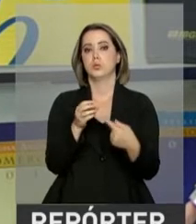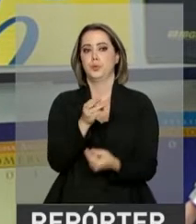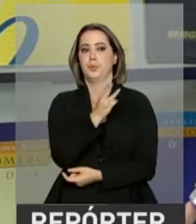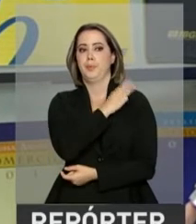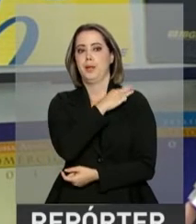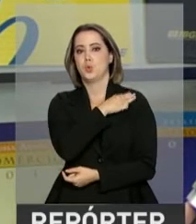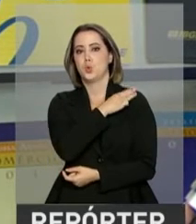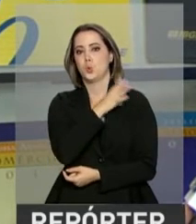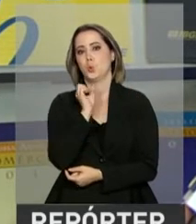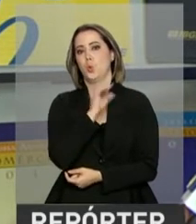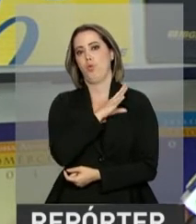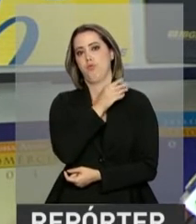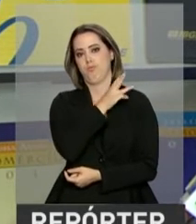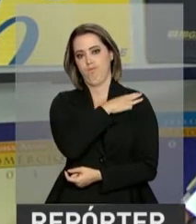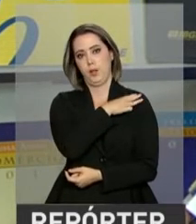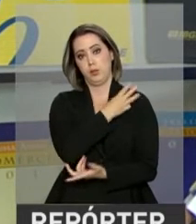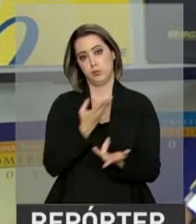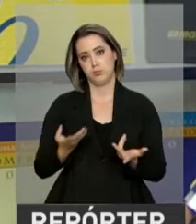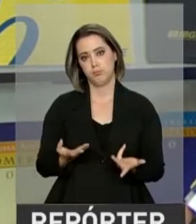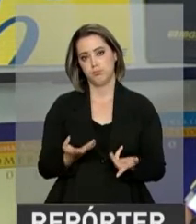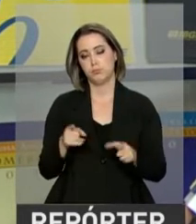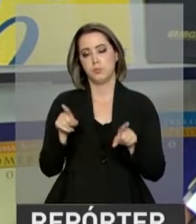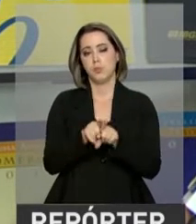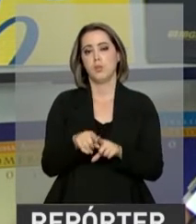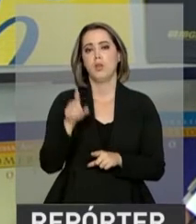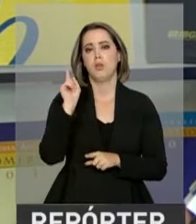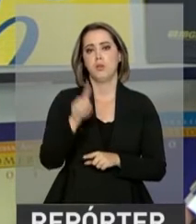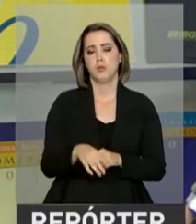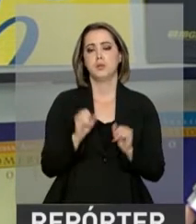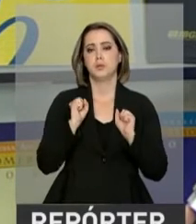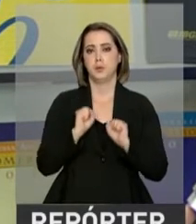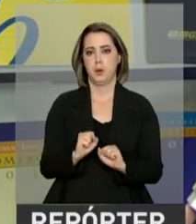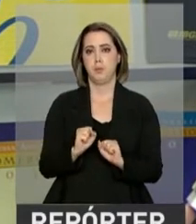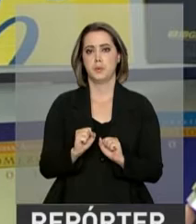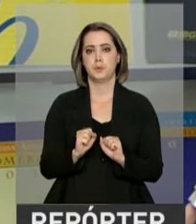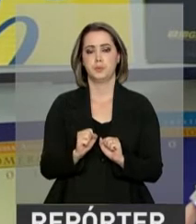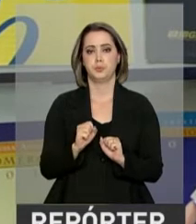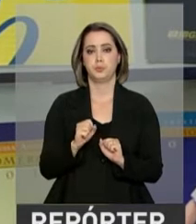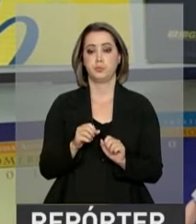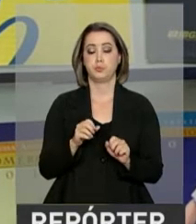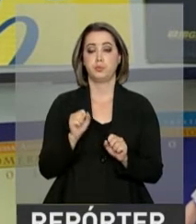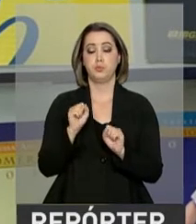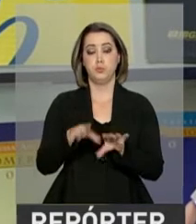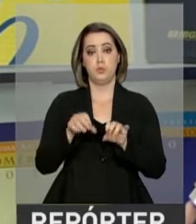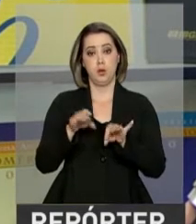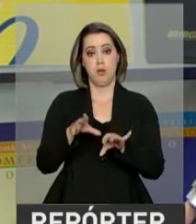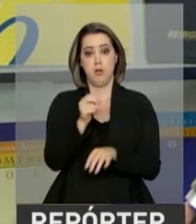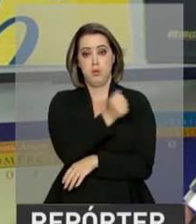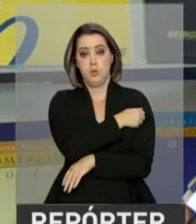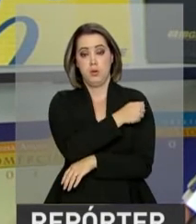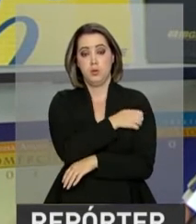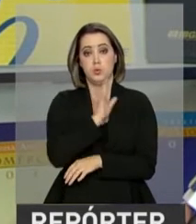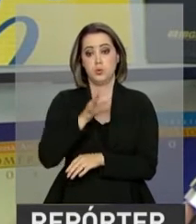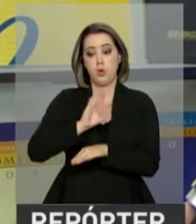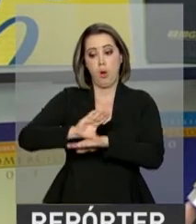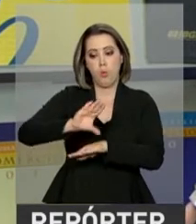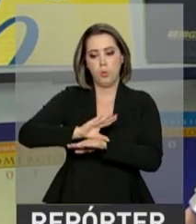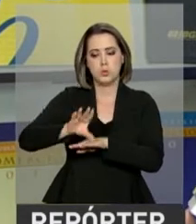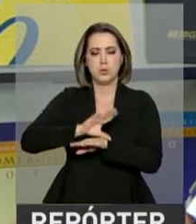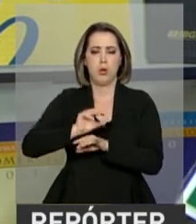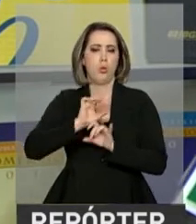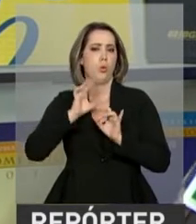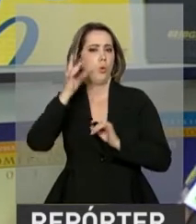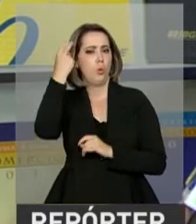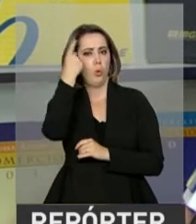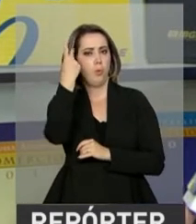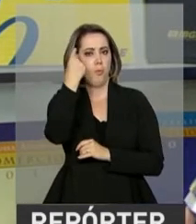à nossa reforma do ensino médio. O Mediotec é uma possibilidade de o aluno, já cursando o seu ensino normal,